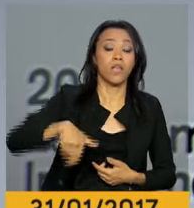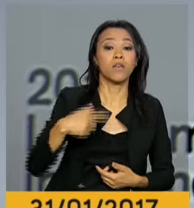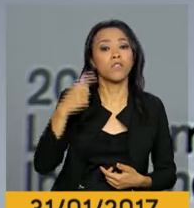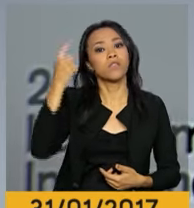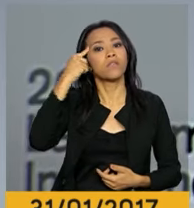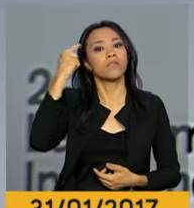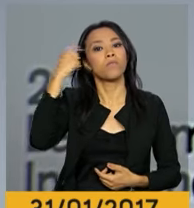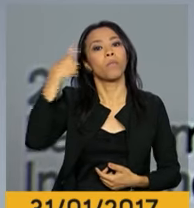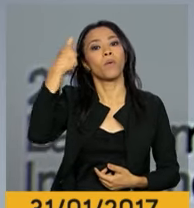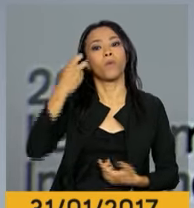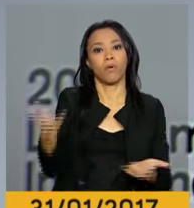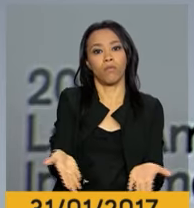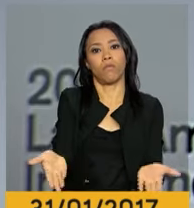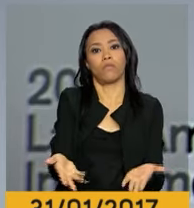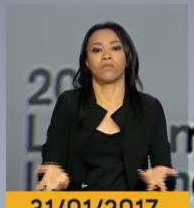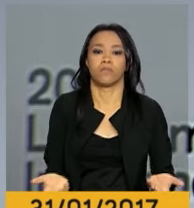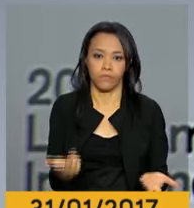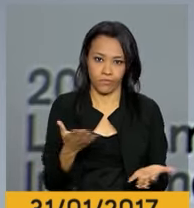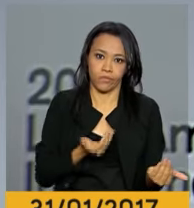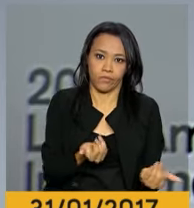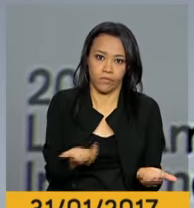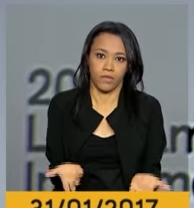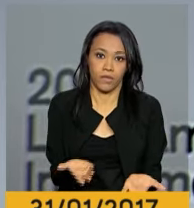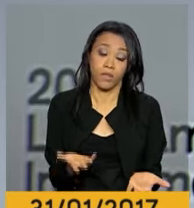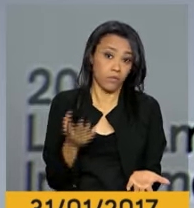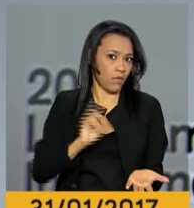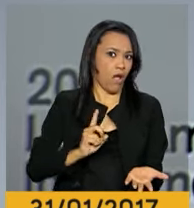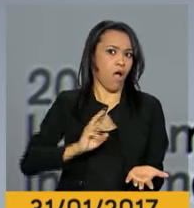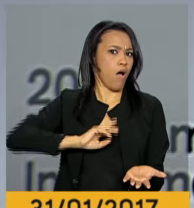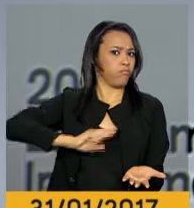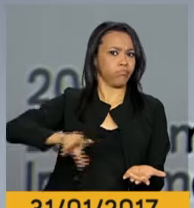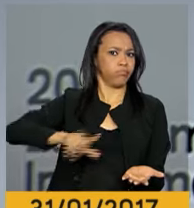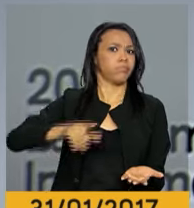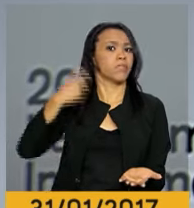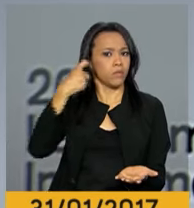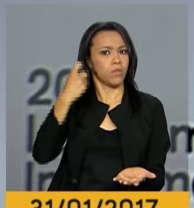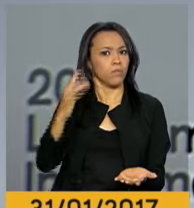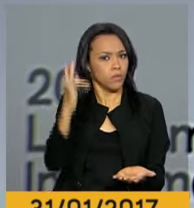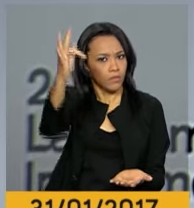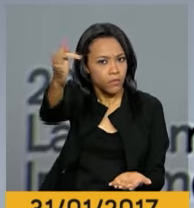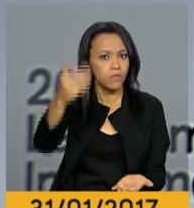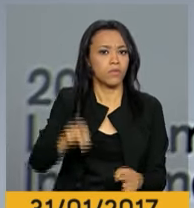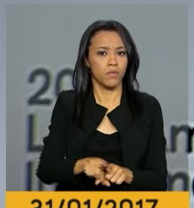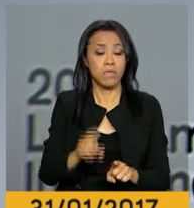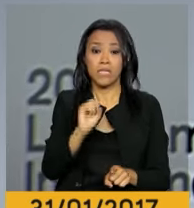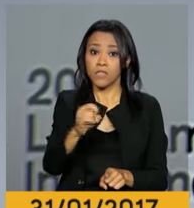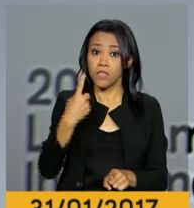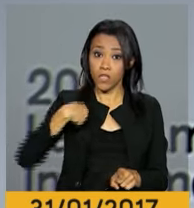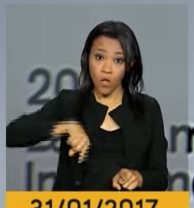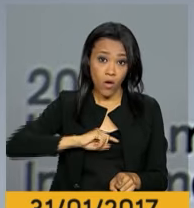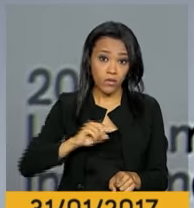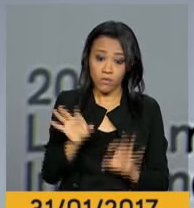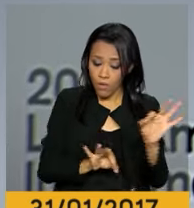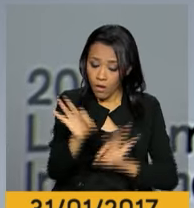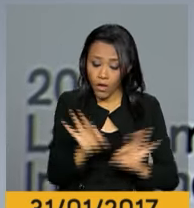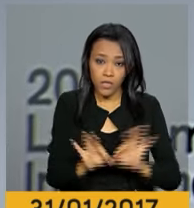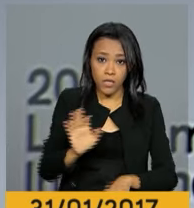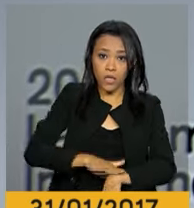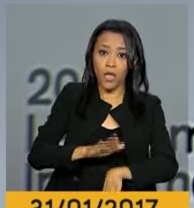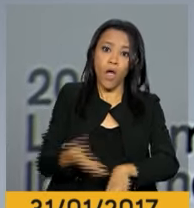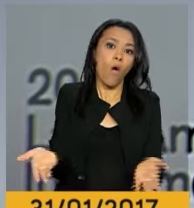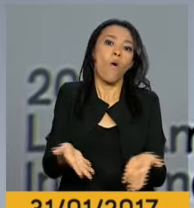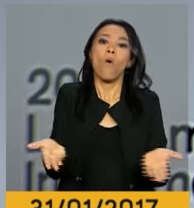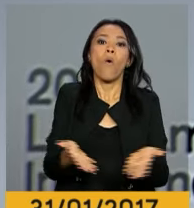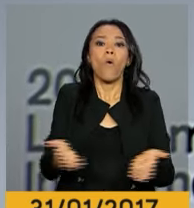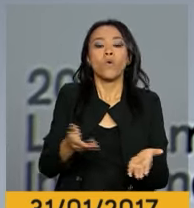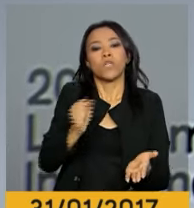não é e nós dissemos não há que se preocupar porque na verdade se nós não arrumarmos a Previdência nós vamos